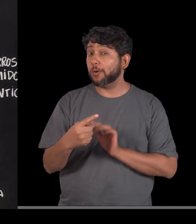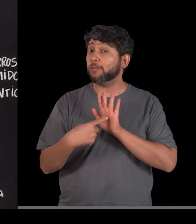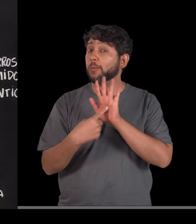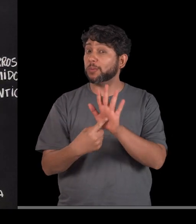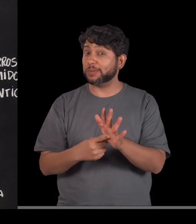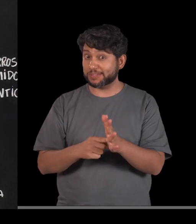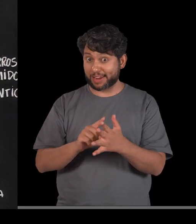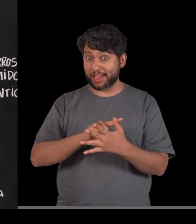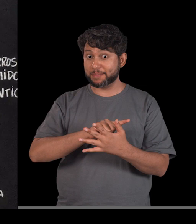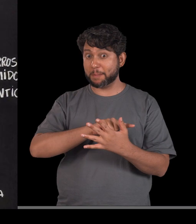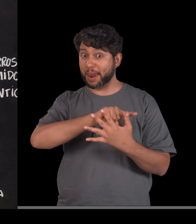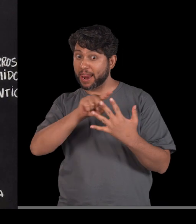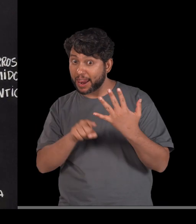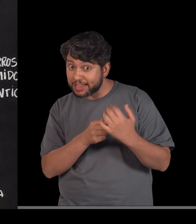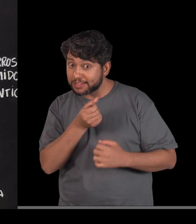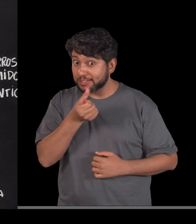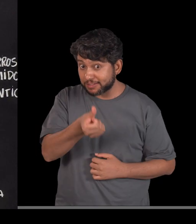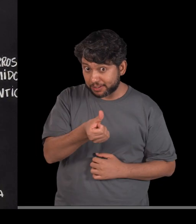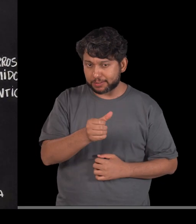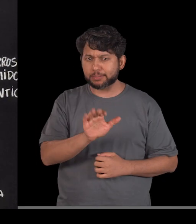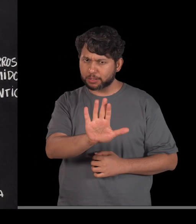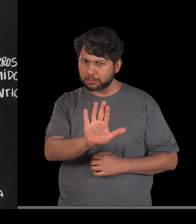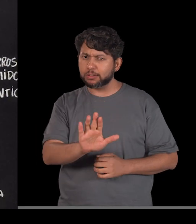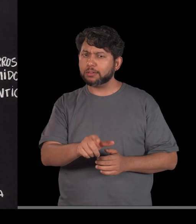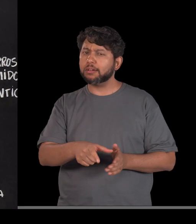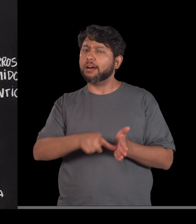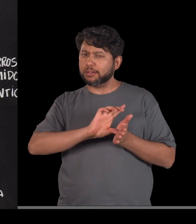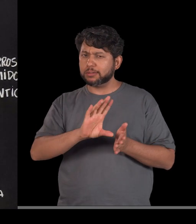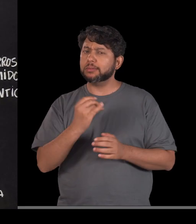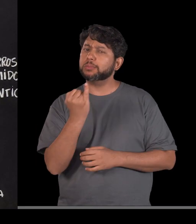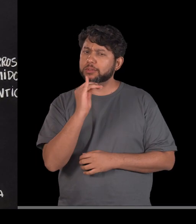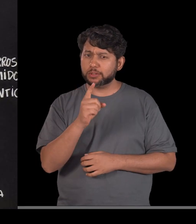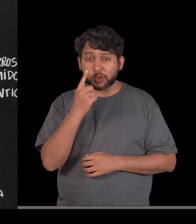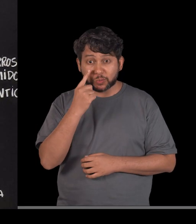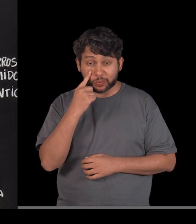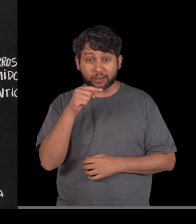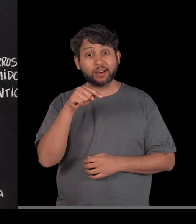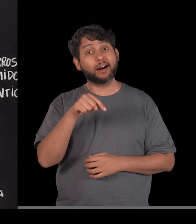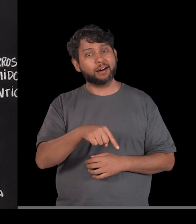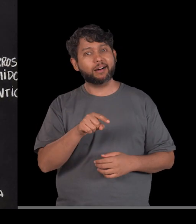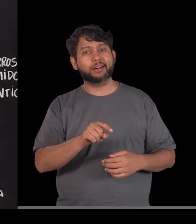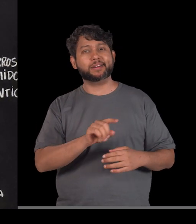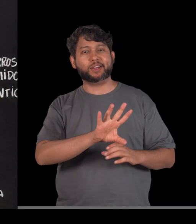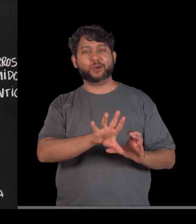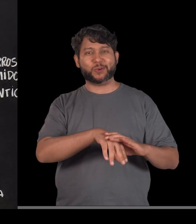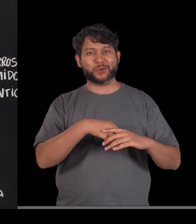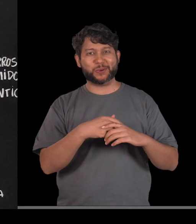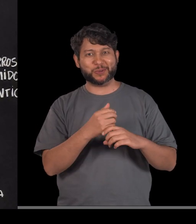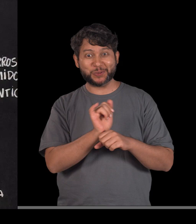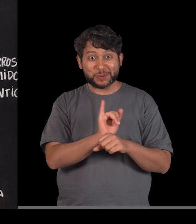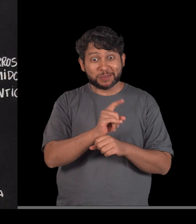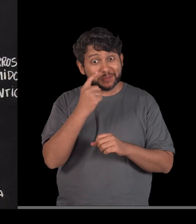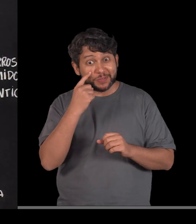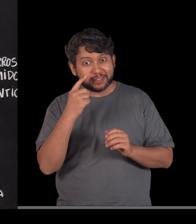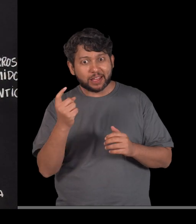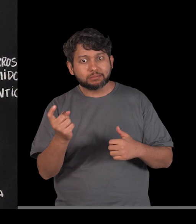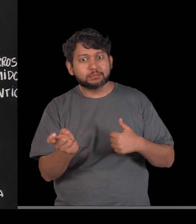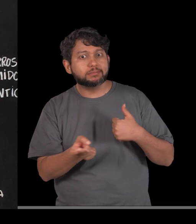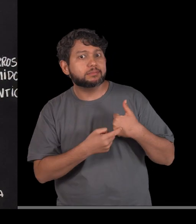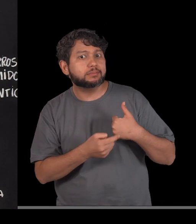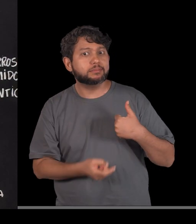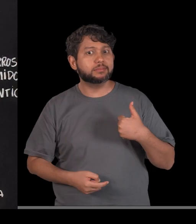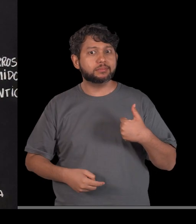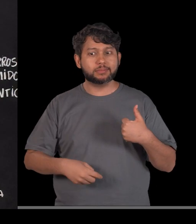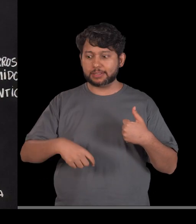Peraí, mas antes, já se inscreve no canal para você ficar atento a todas as coisas que nós estamos preparando para vocês aqui.